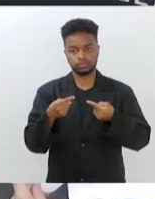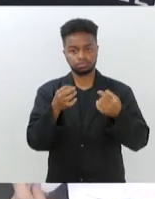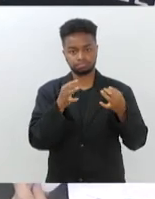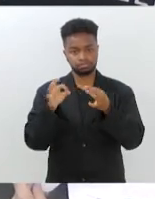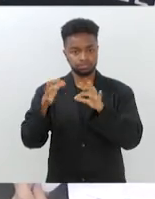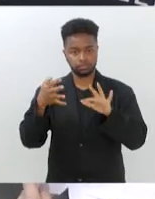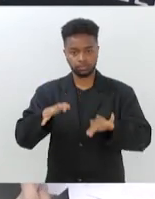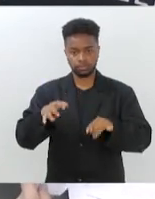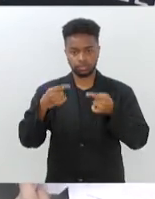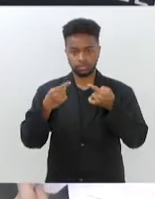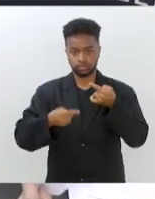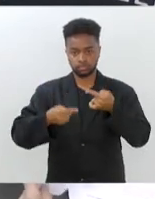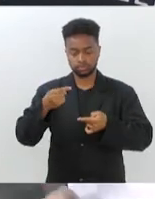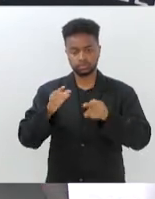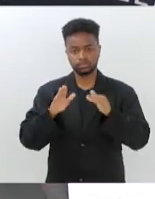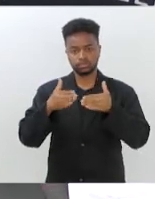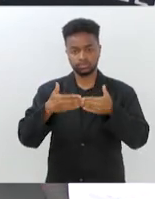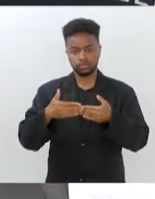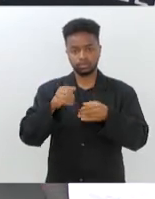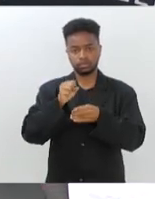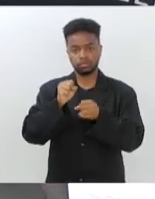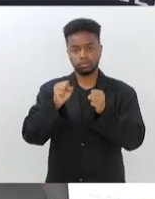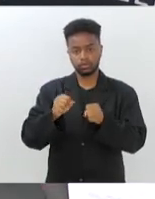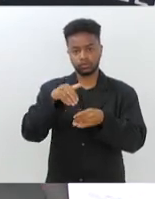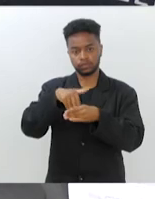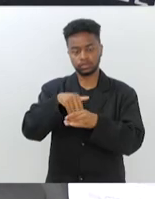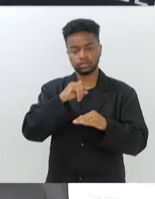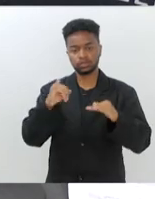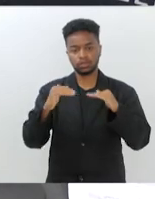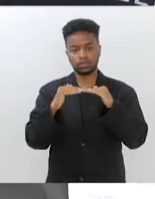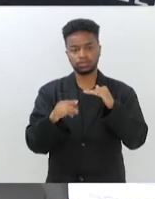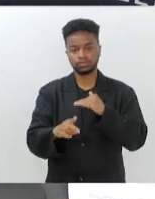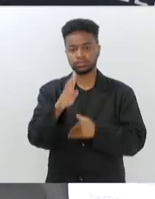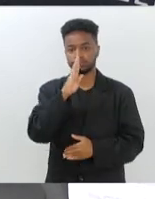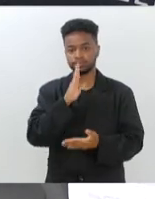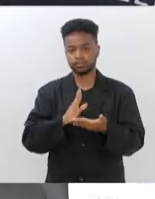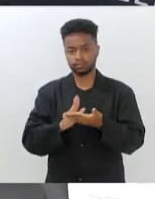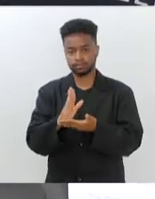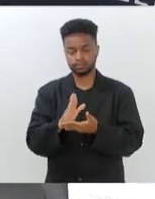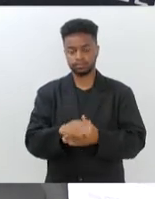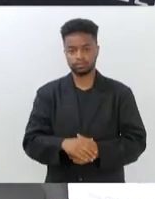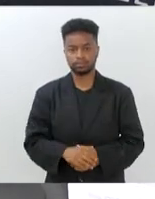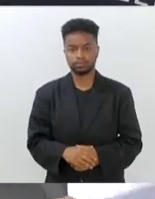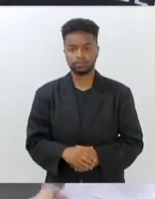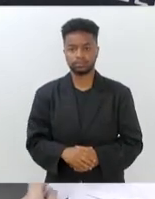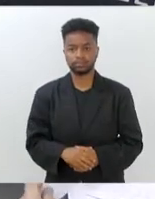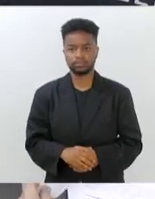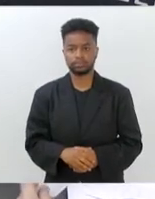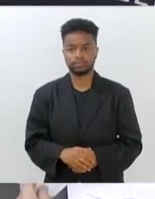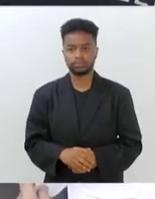não havendo Quem Queira discutir em votação senhores que aprovam permaneçam Como estão